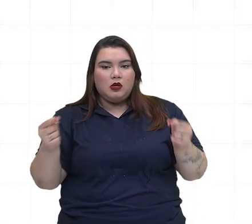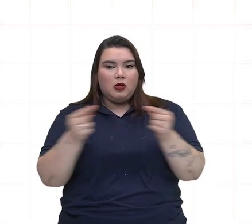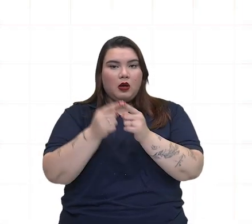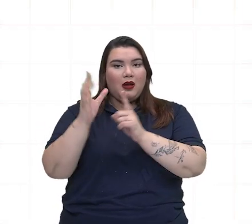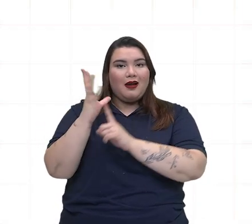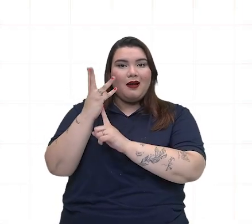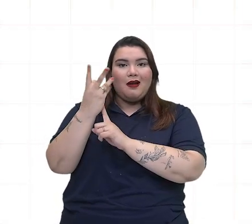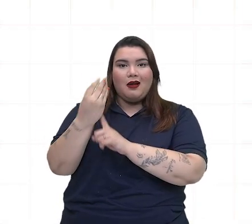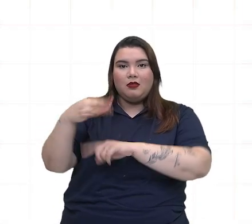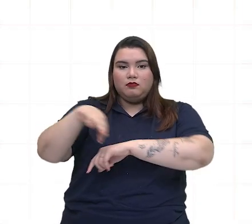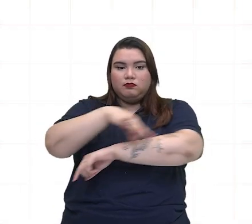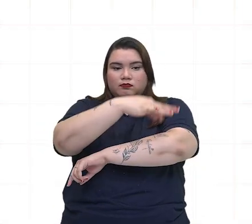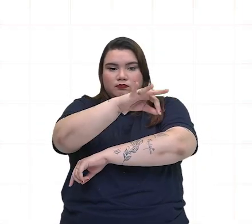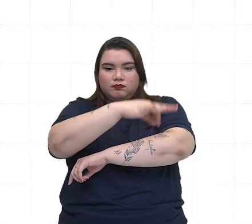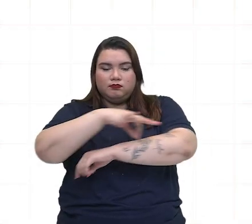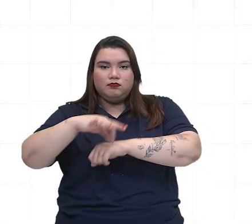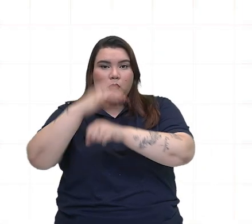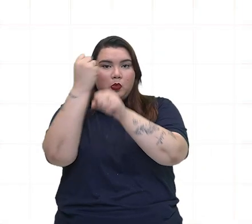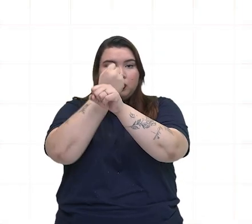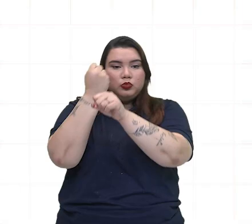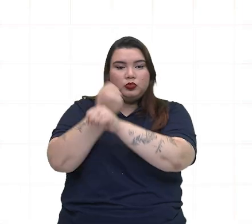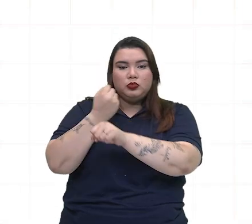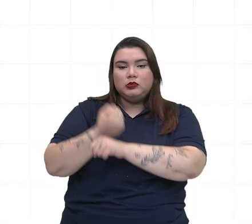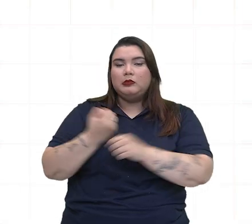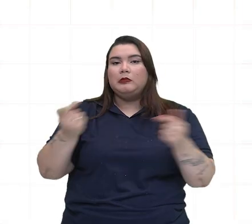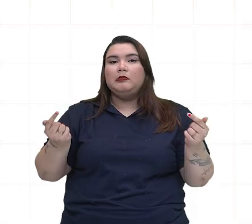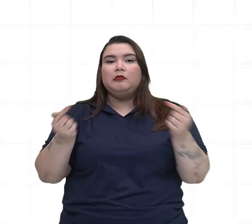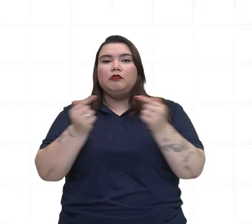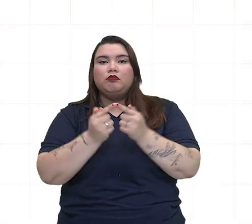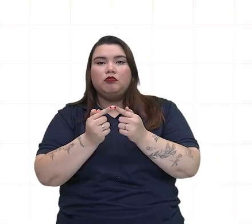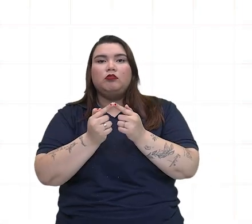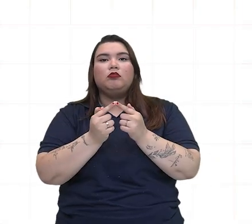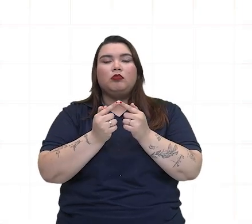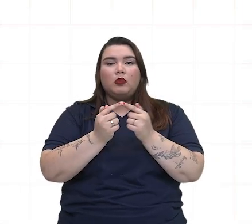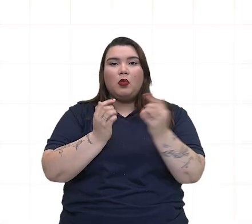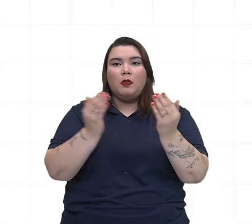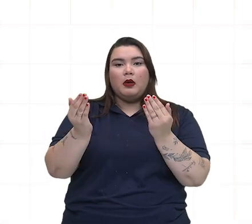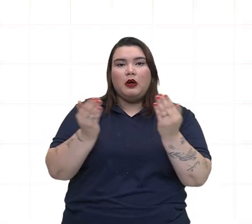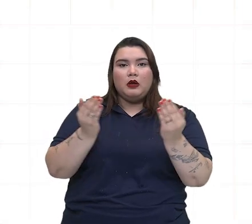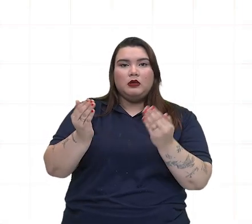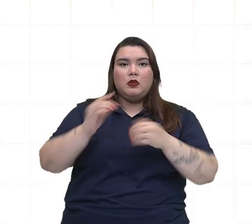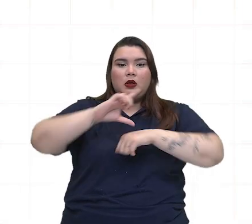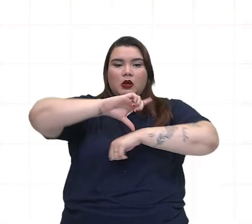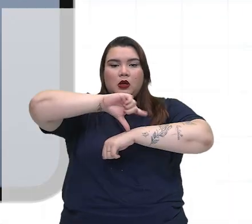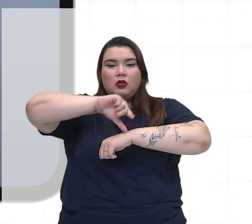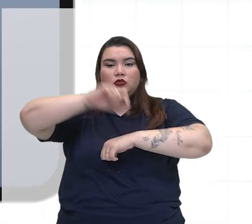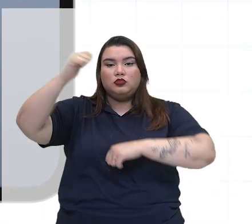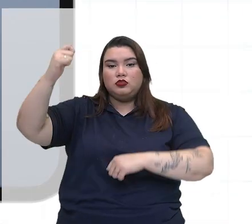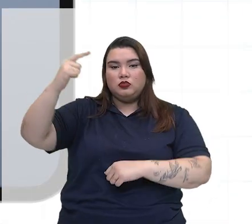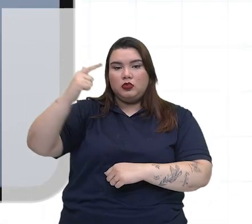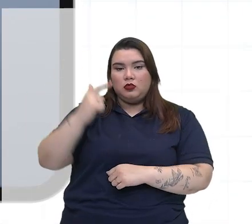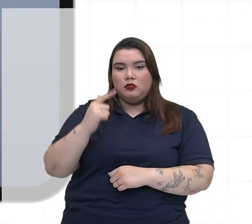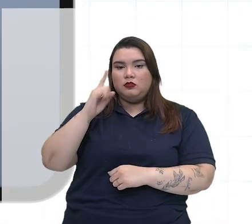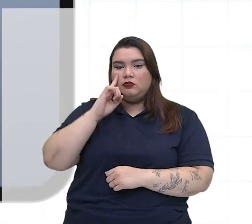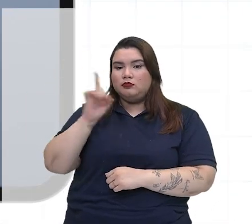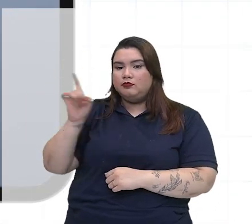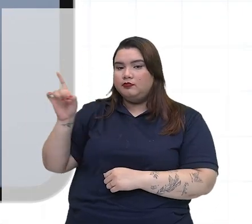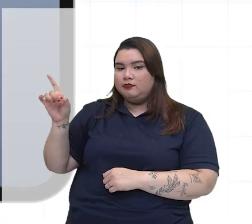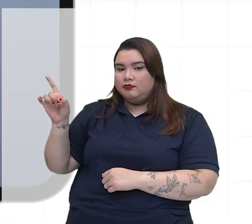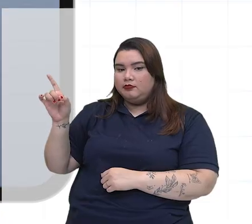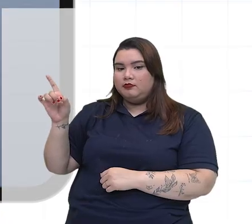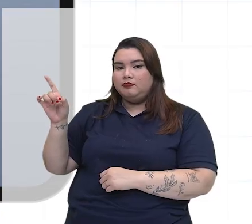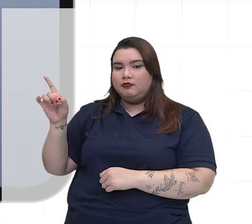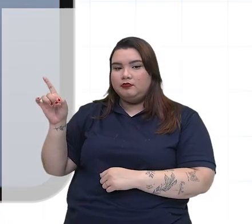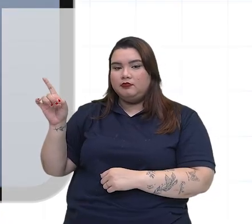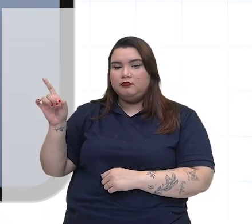obras arquitetônicas, construções arquitetônicas, que são relógios de sol. E nós